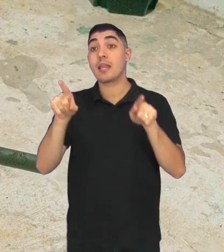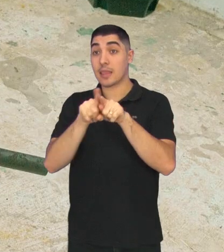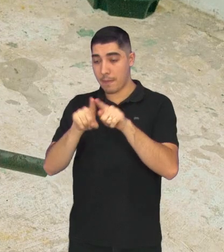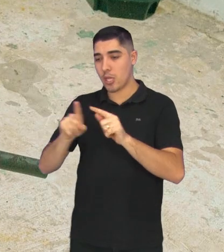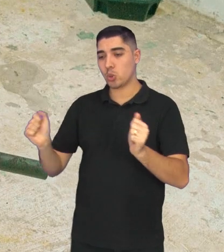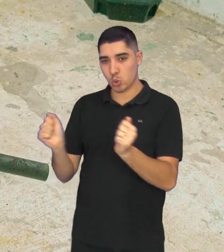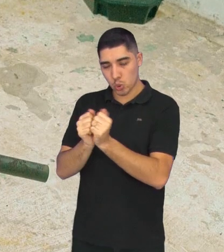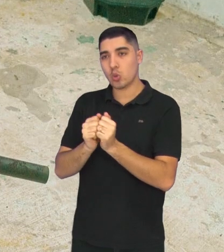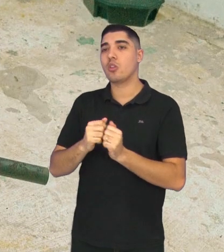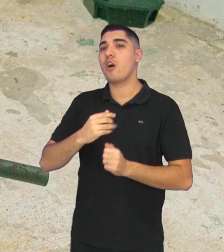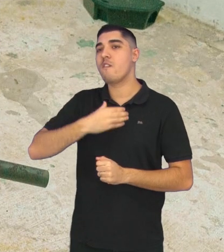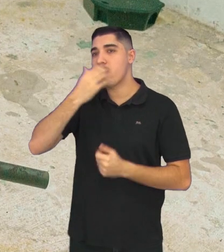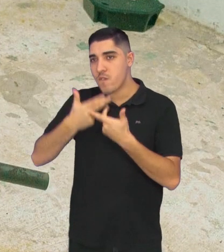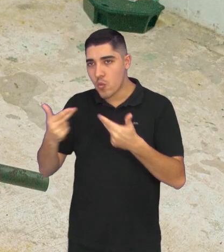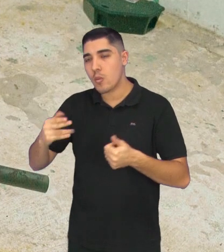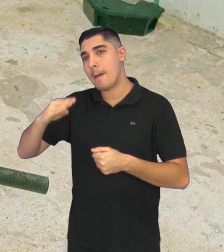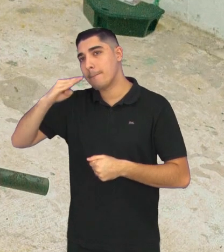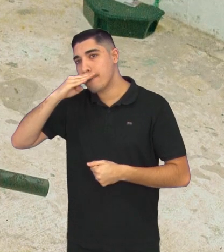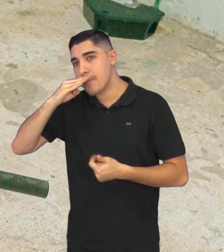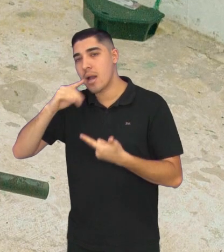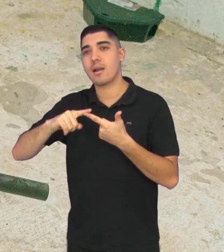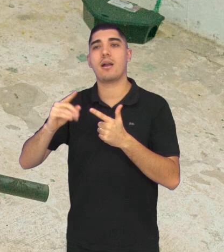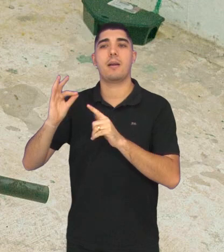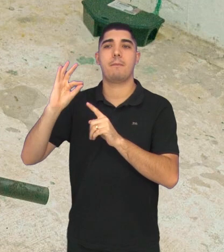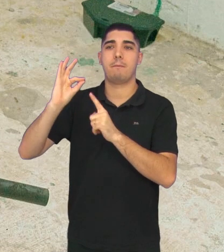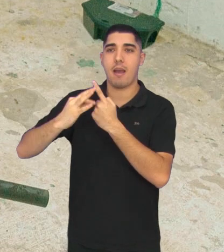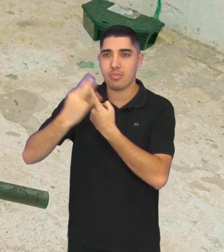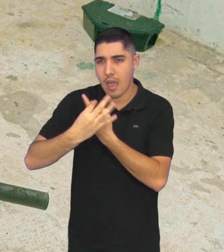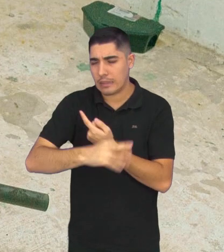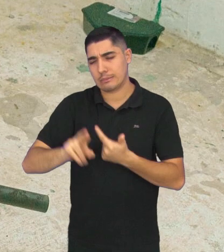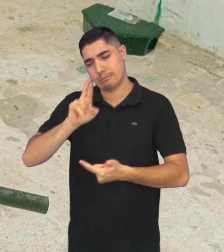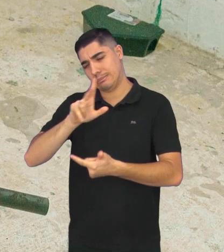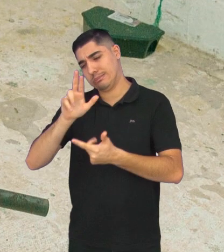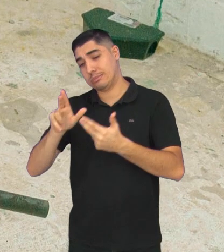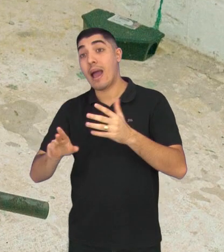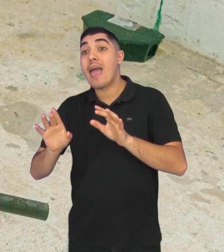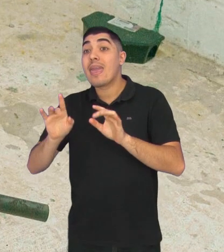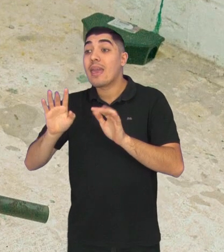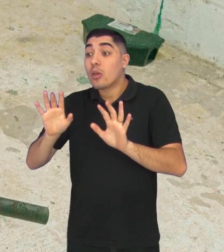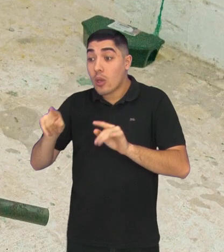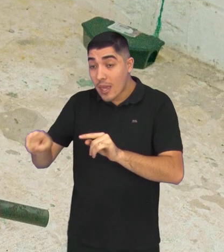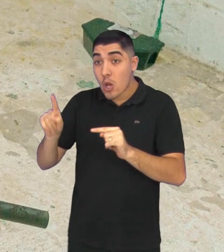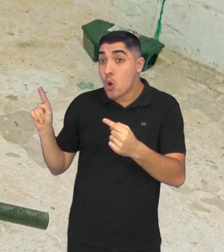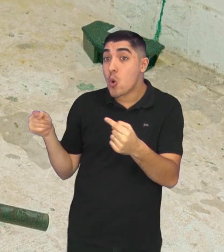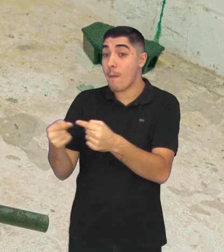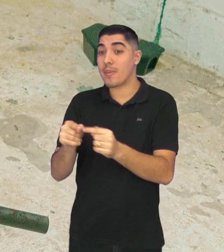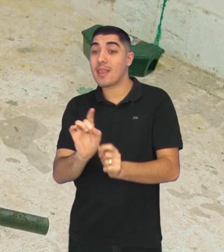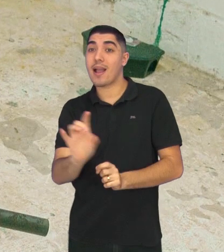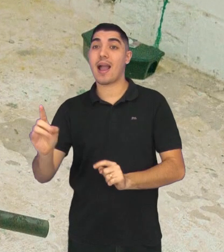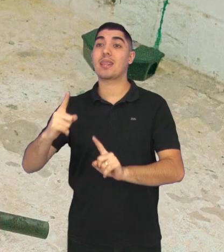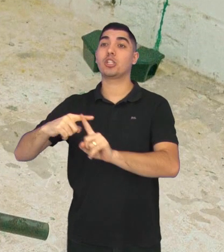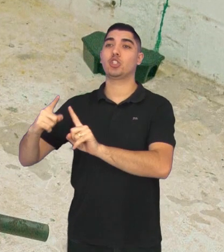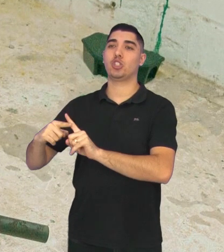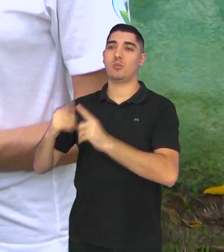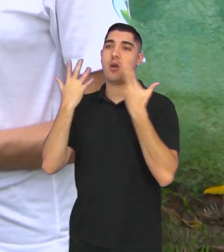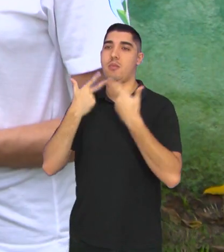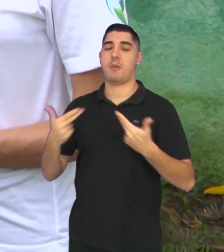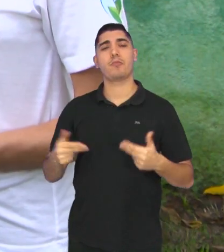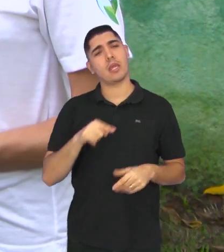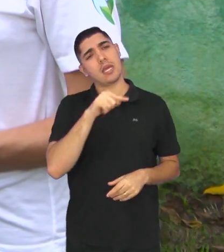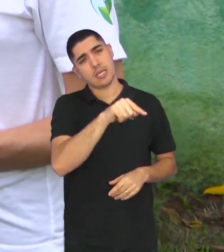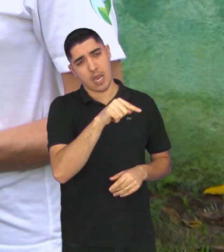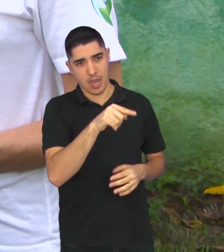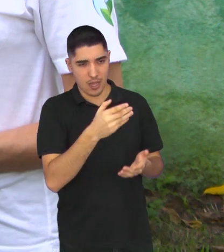fruta, manga, banana. Então é bem específica para cada tipo de animal. E